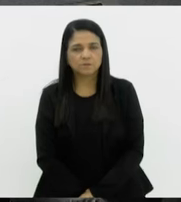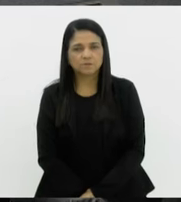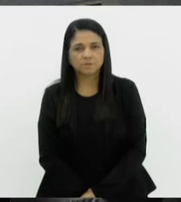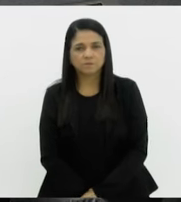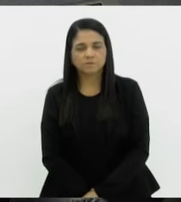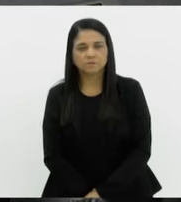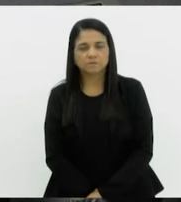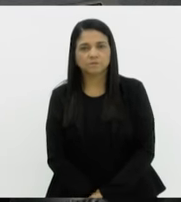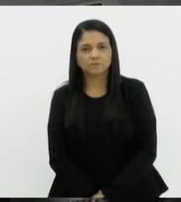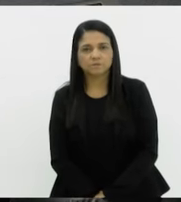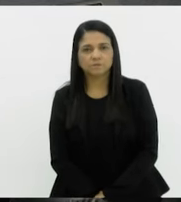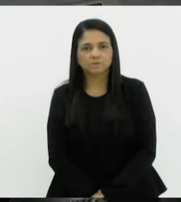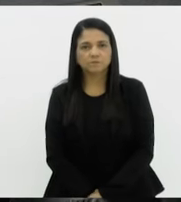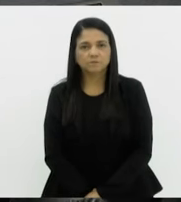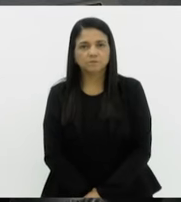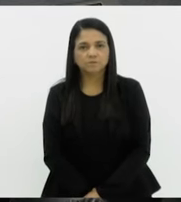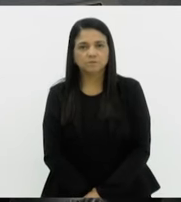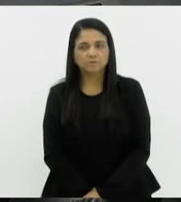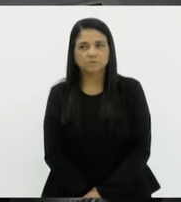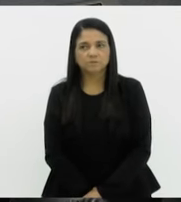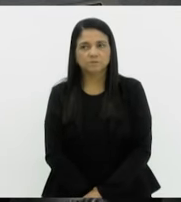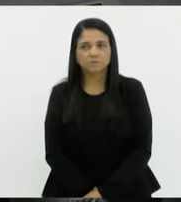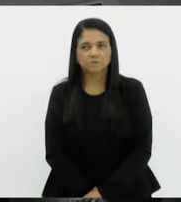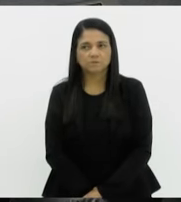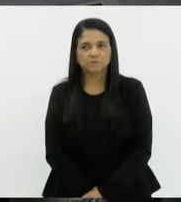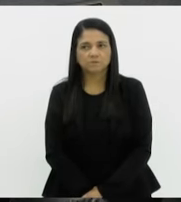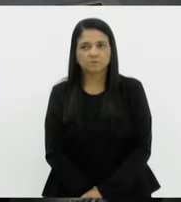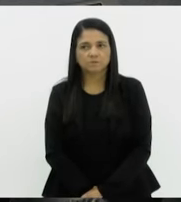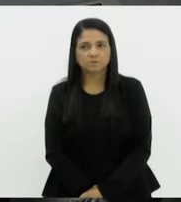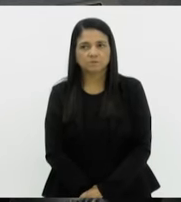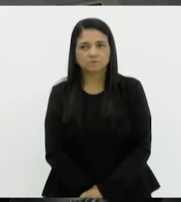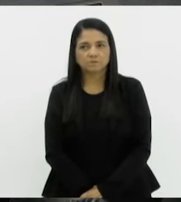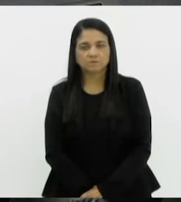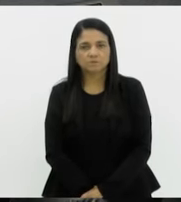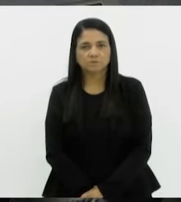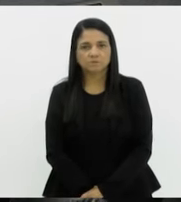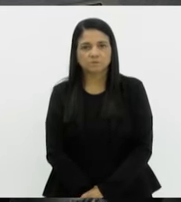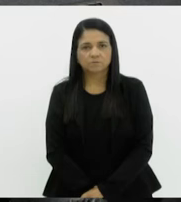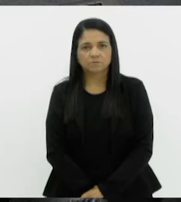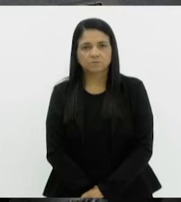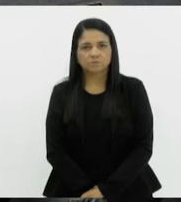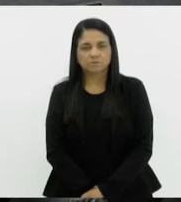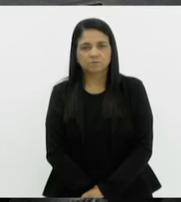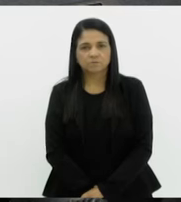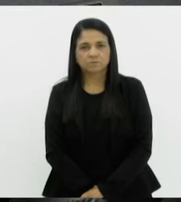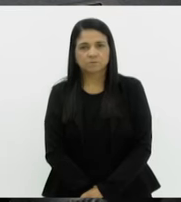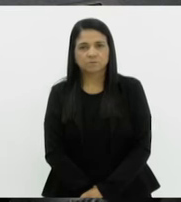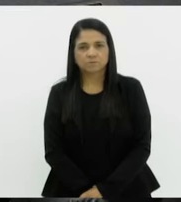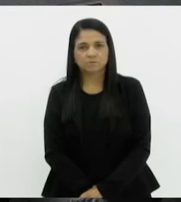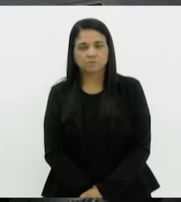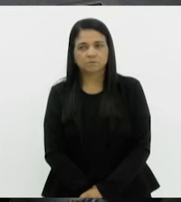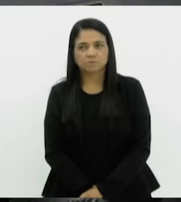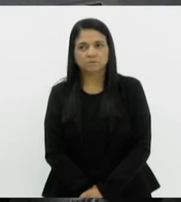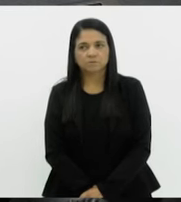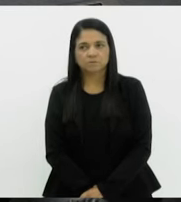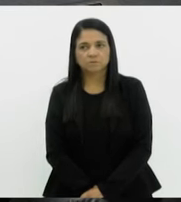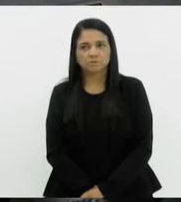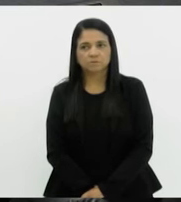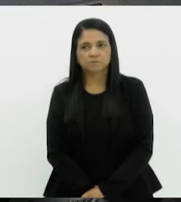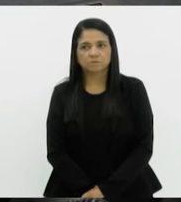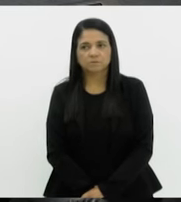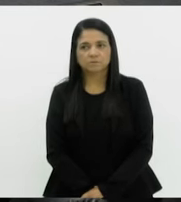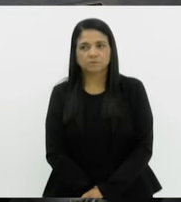mas não defende a vida do policial, porque coloca a vida do vagabundo à